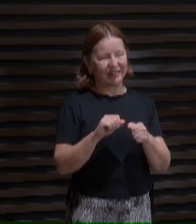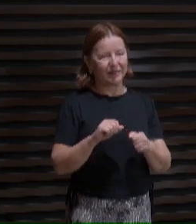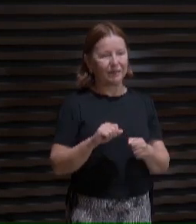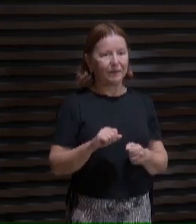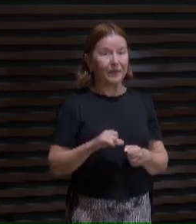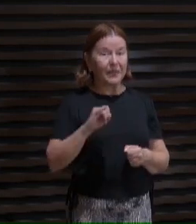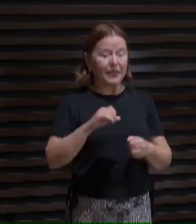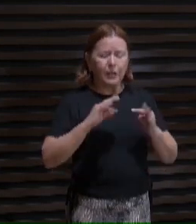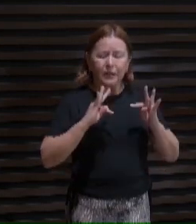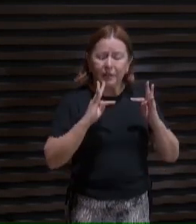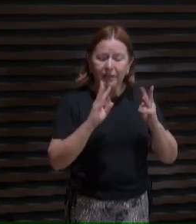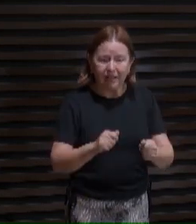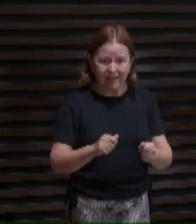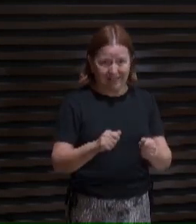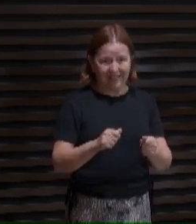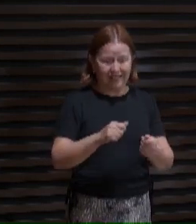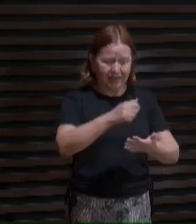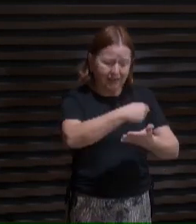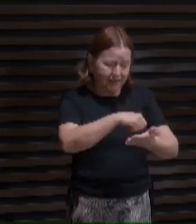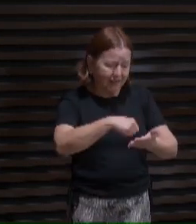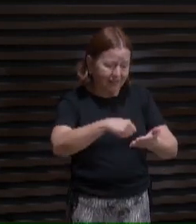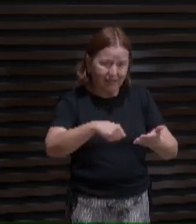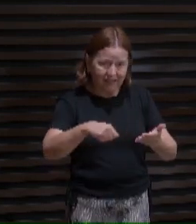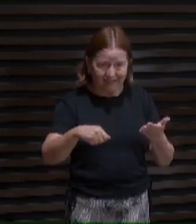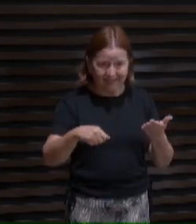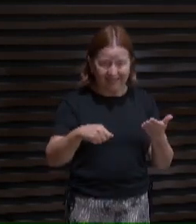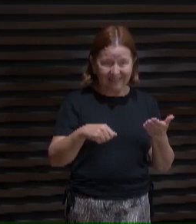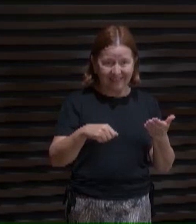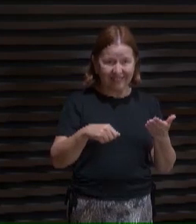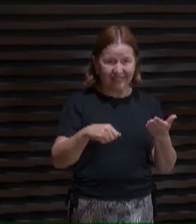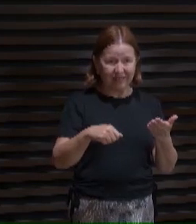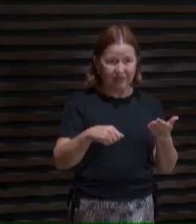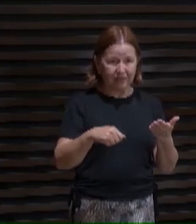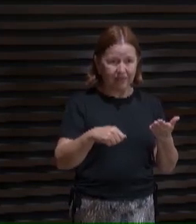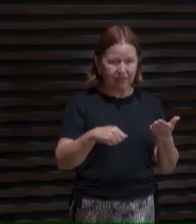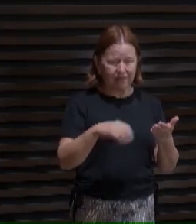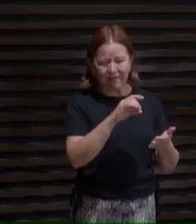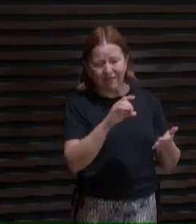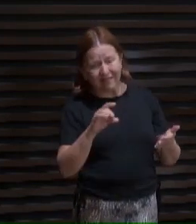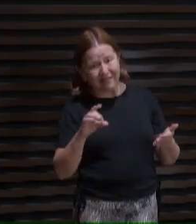Se todas elas fossem relatadas, uma por uma,